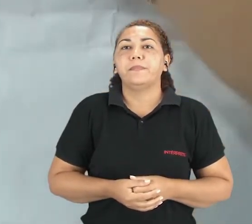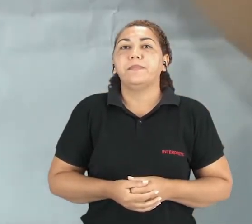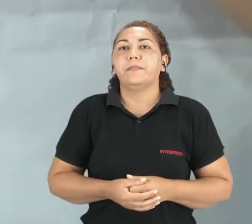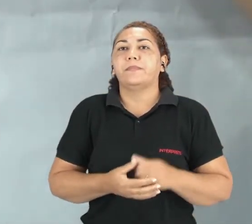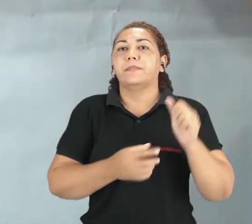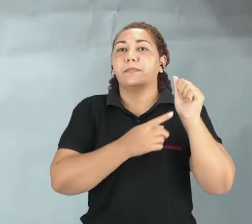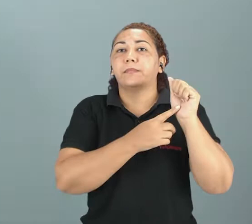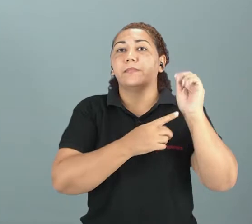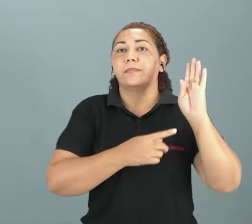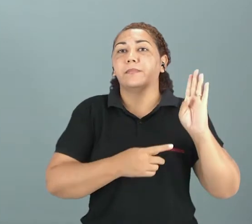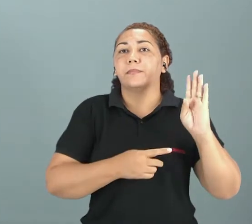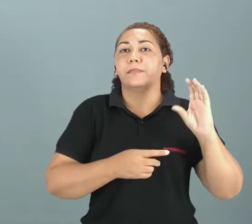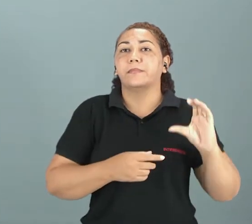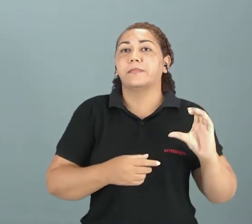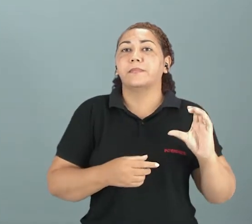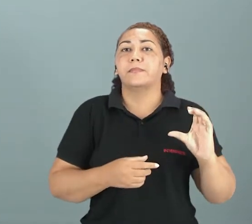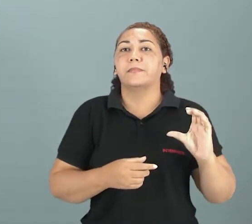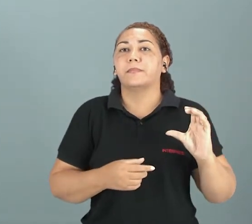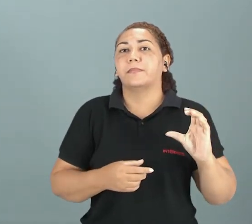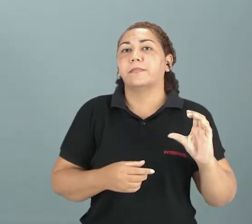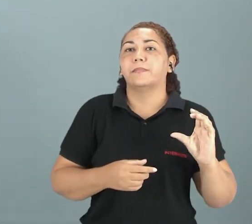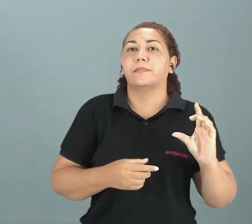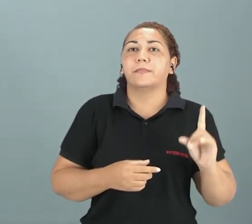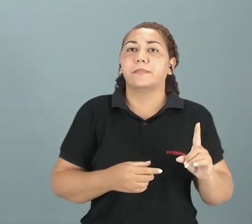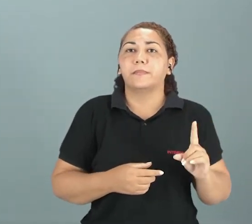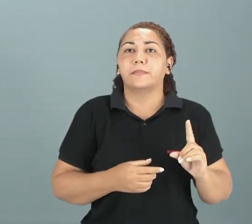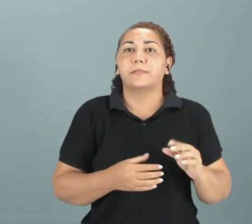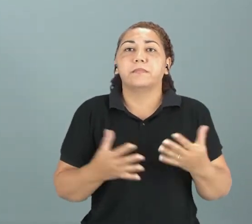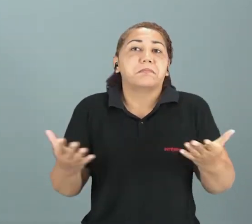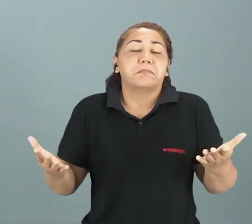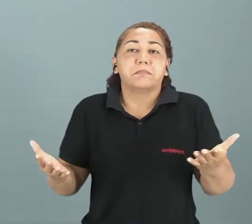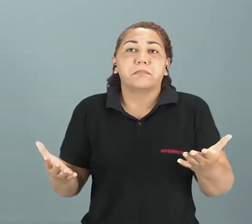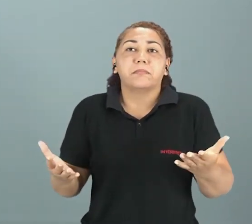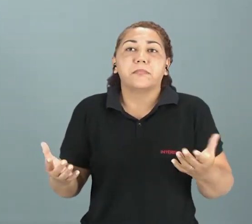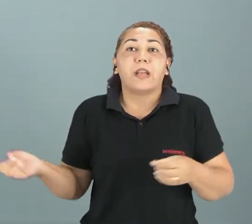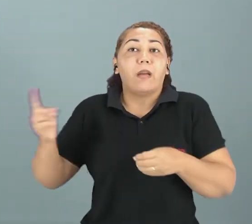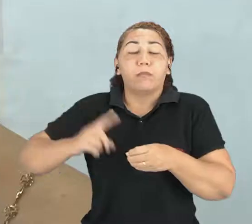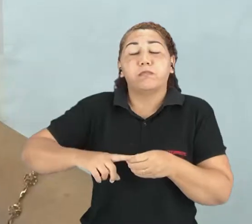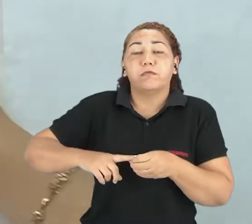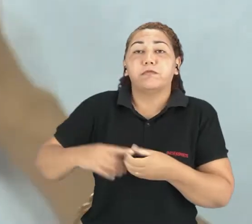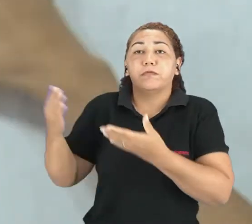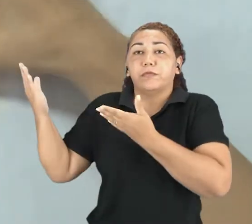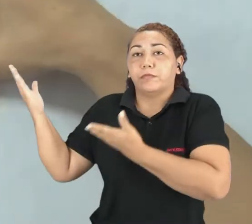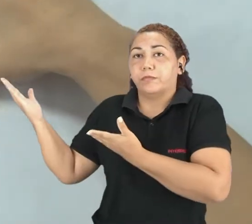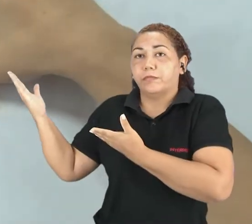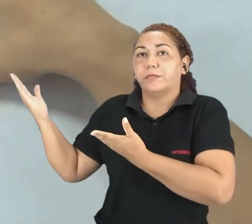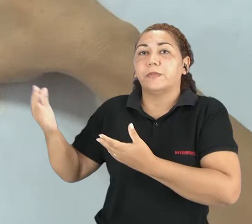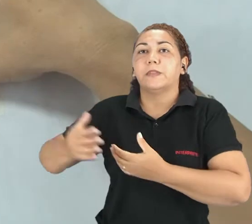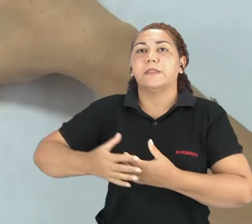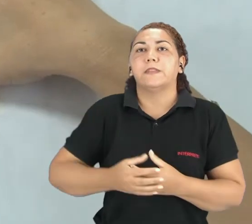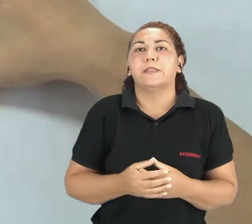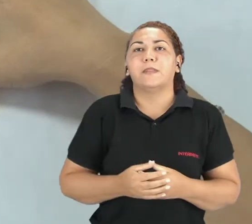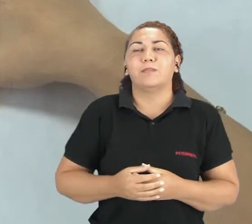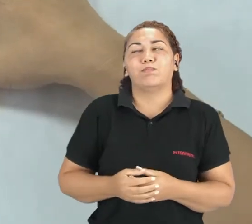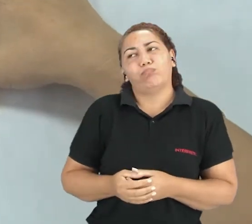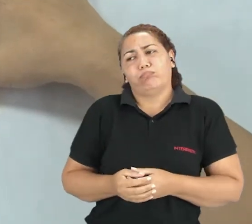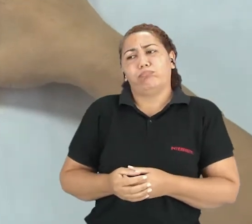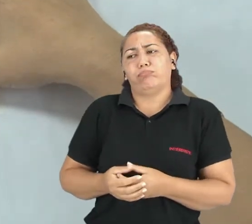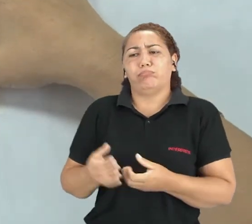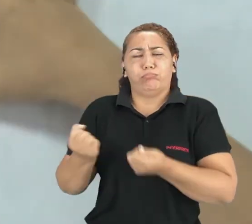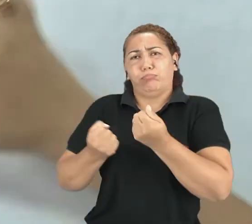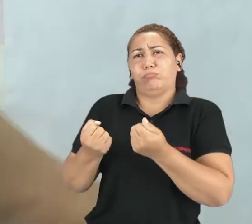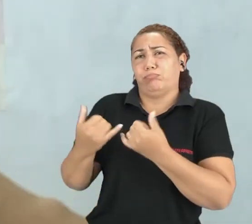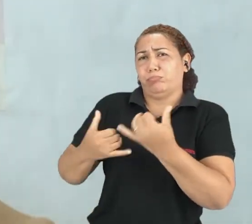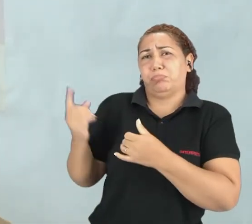Se eu voltar aqui para a charge, eu vou observar. Ó. Não era exatamente esse tipo de carrinho que eu queria ganhar. Geralmente, no aniversário, a gente quer ganhar presente,